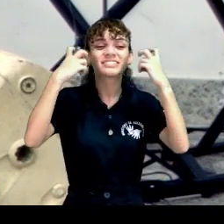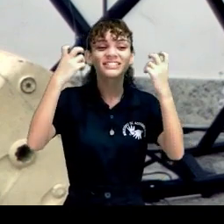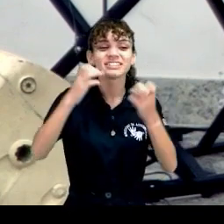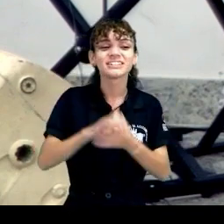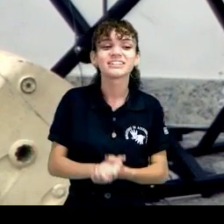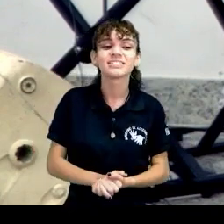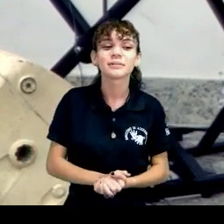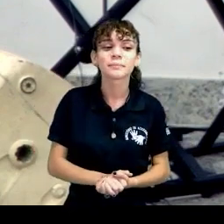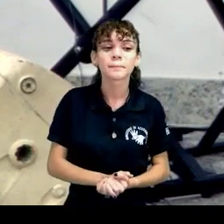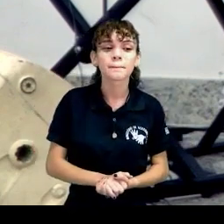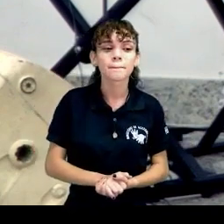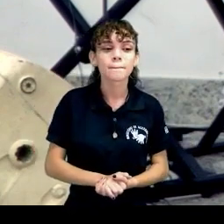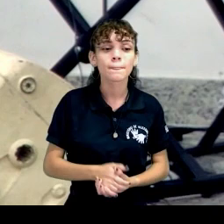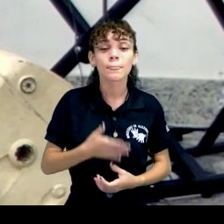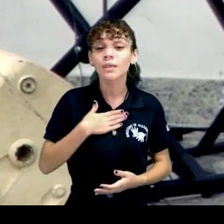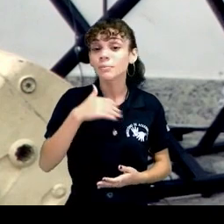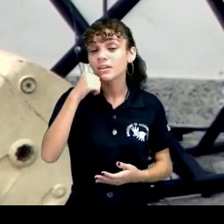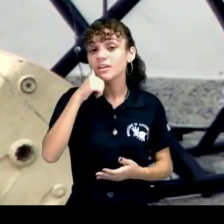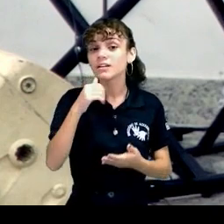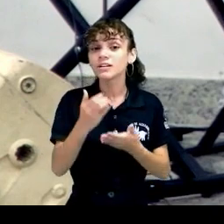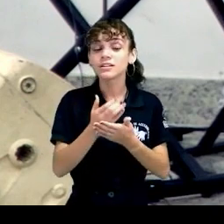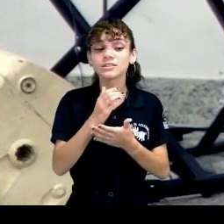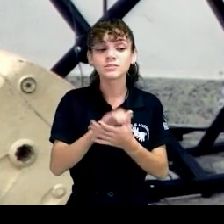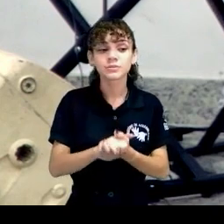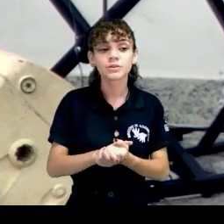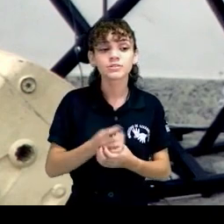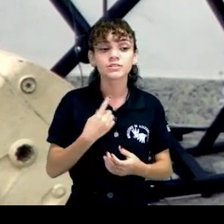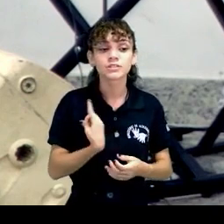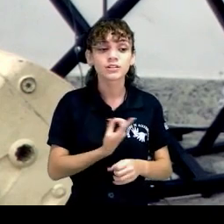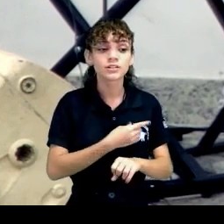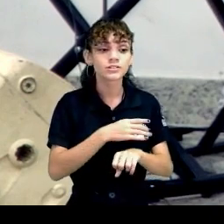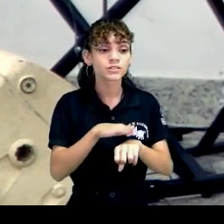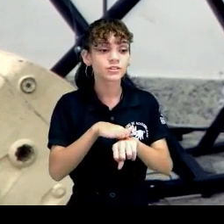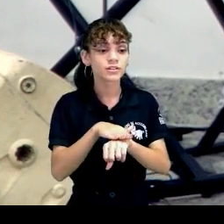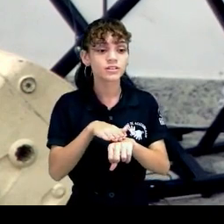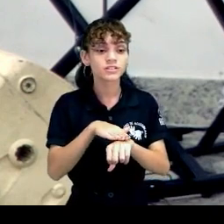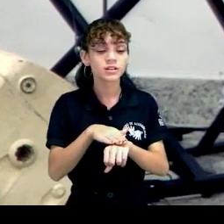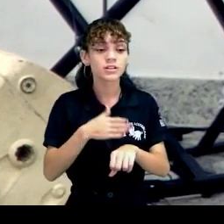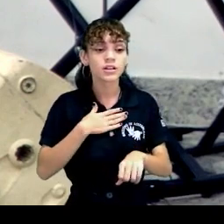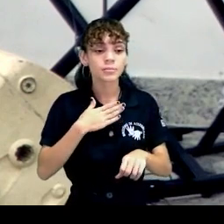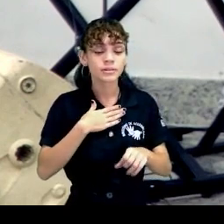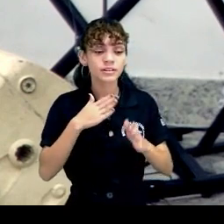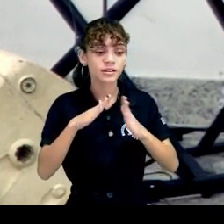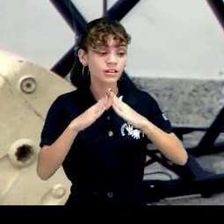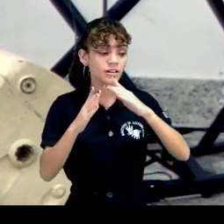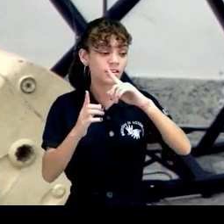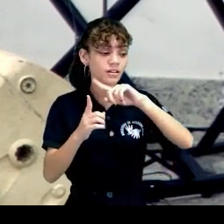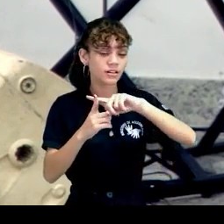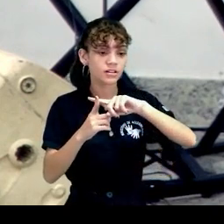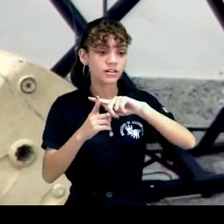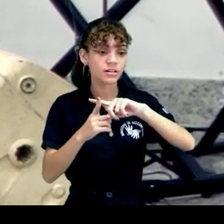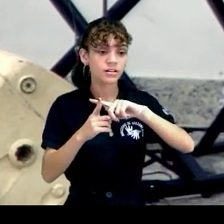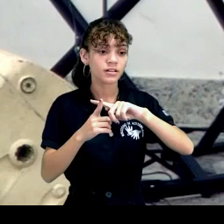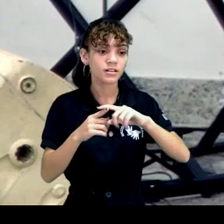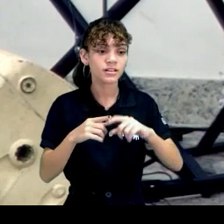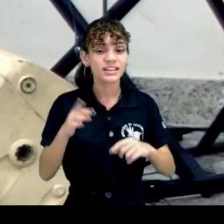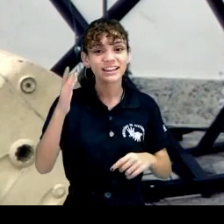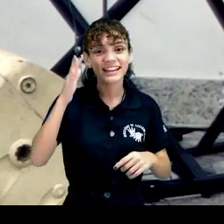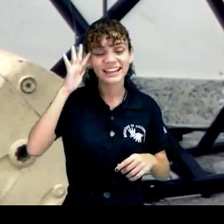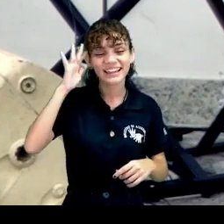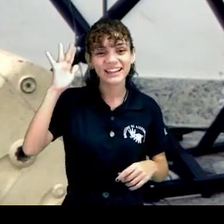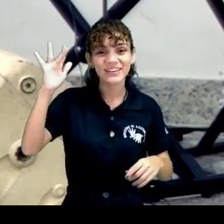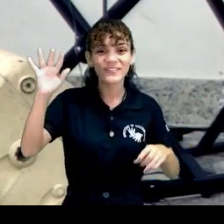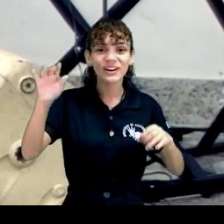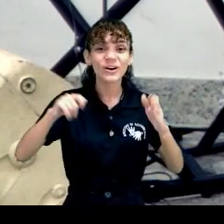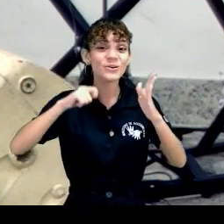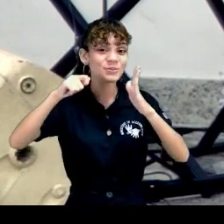vezes parece musical da Disney, porque ela faz tudo cantando o tempo todo, aquilo que ela está fazendo. E Samuel está indo na mesma onda, cantando também